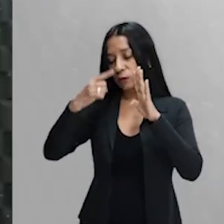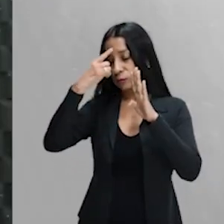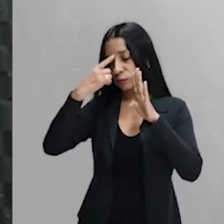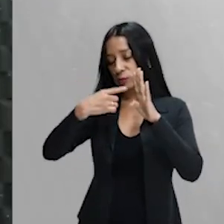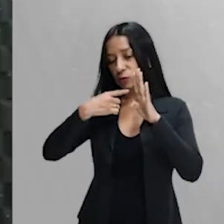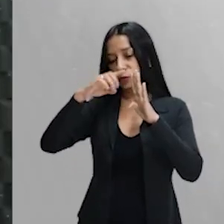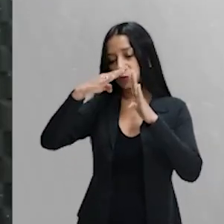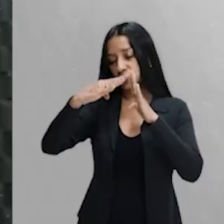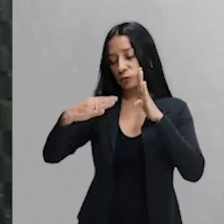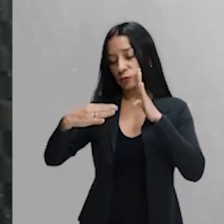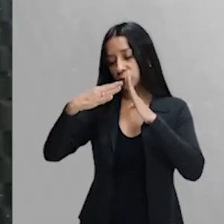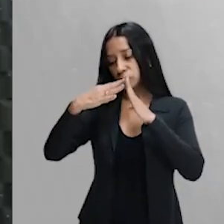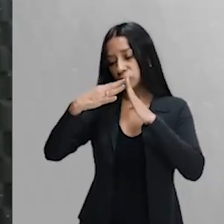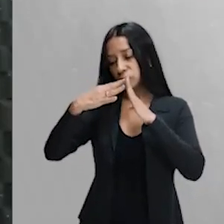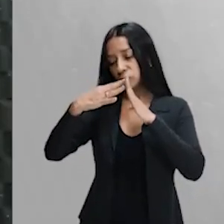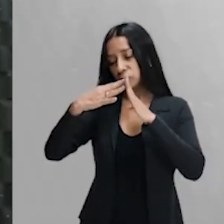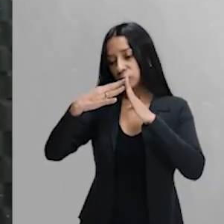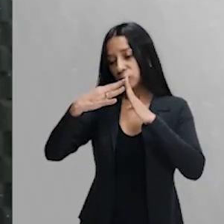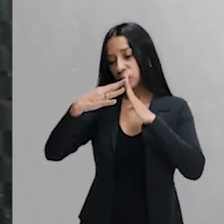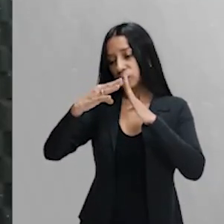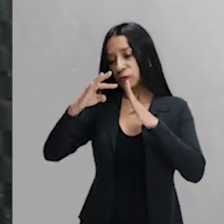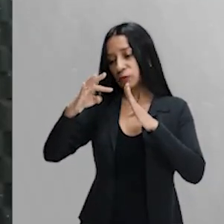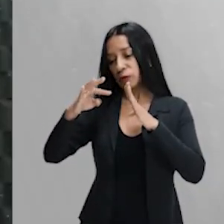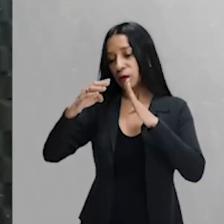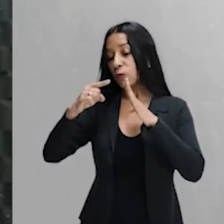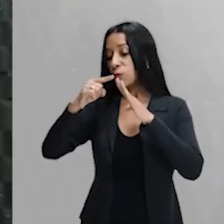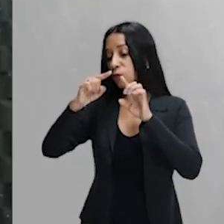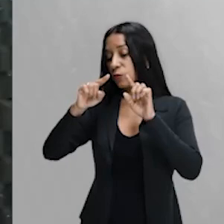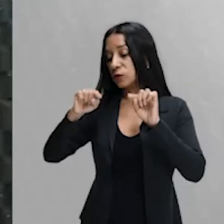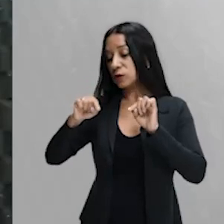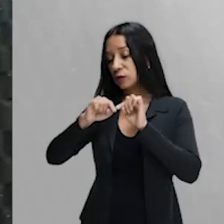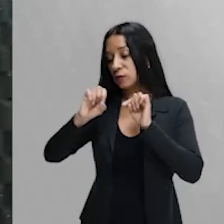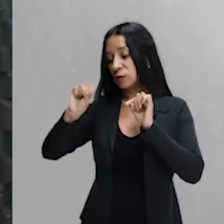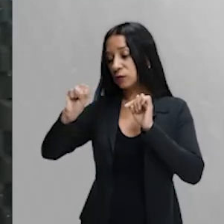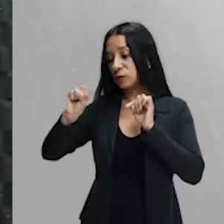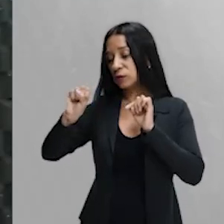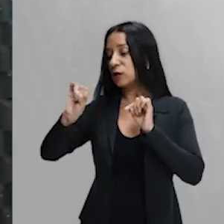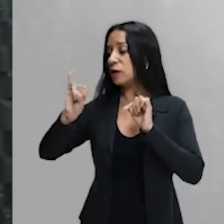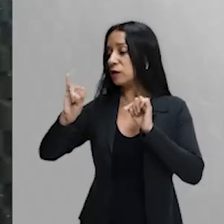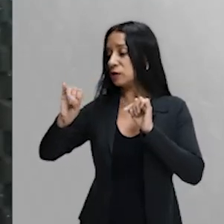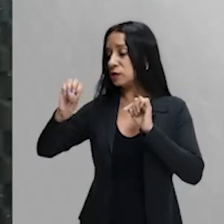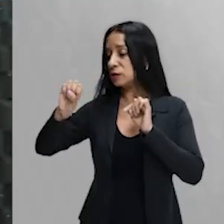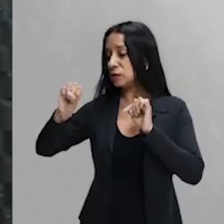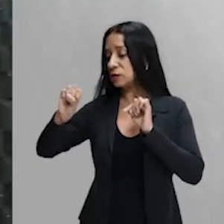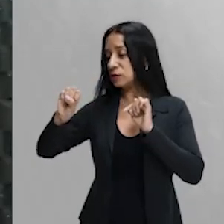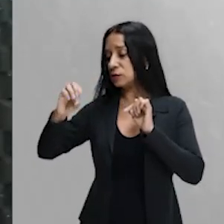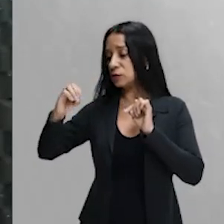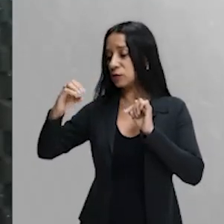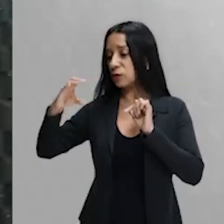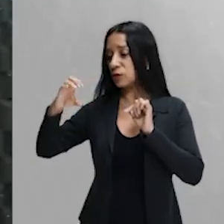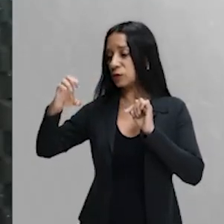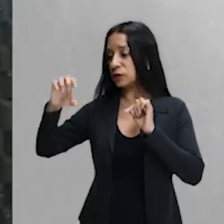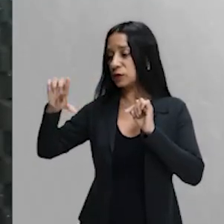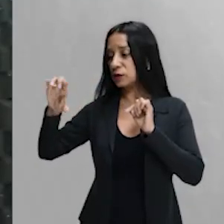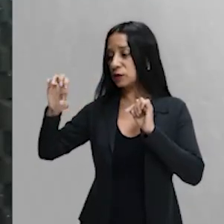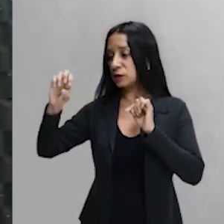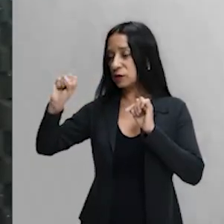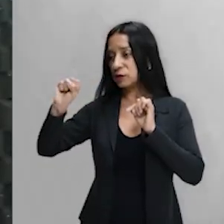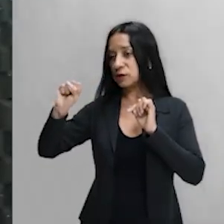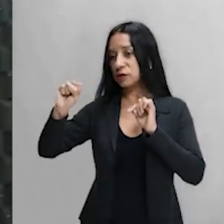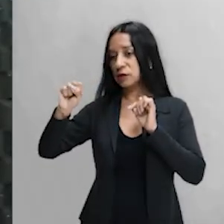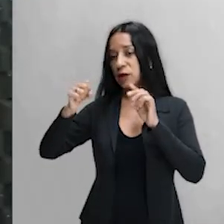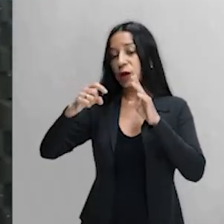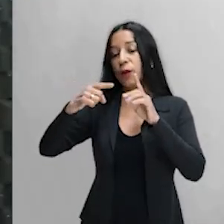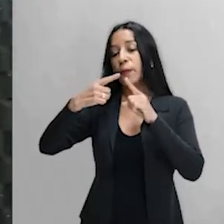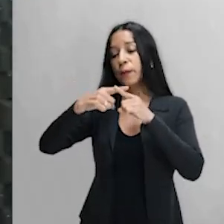ela é um triângulo isósceles, porque as arestas laterais, elas são iguais, tá? E